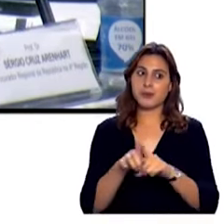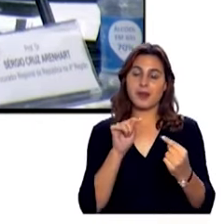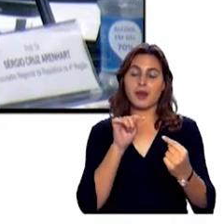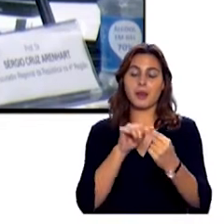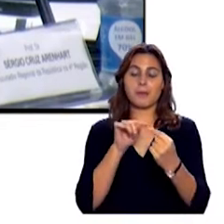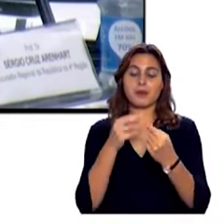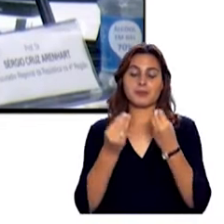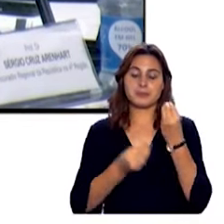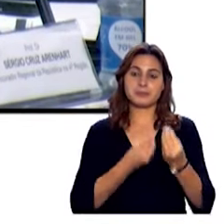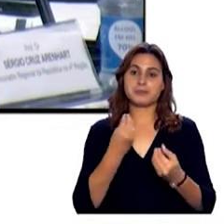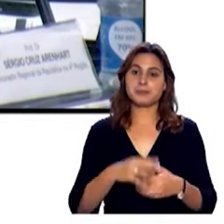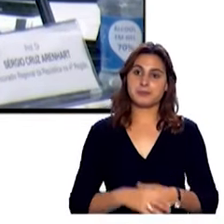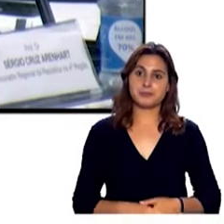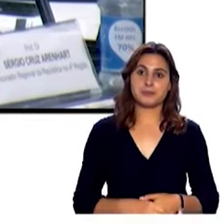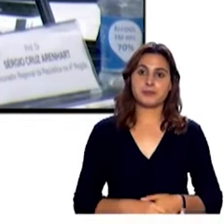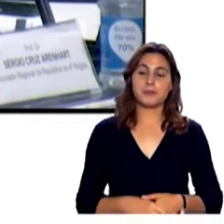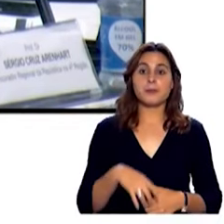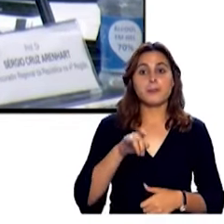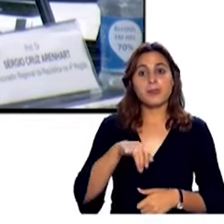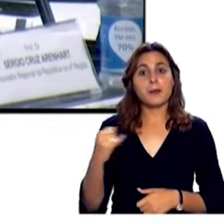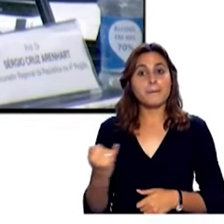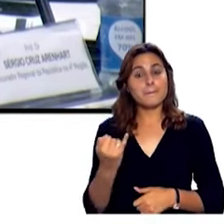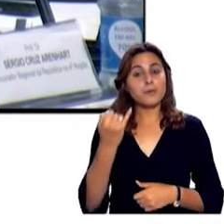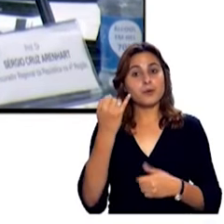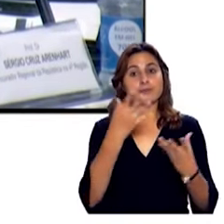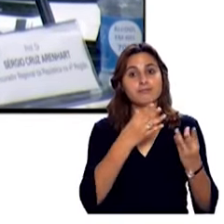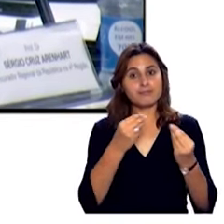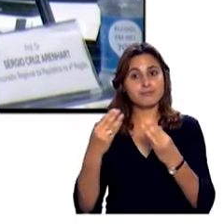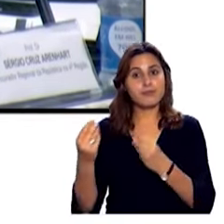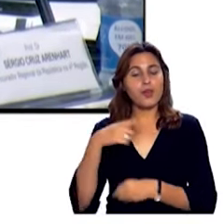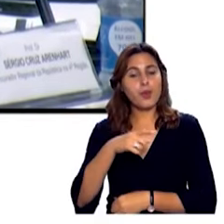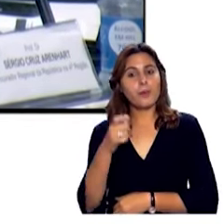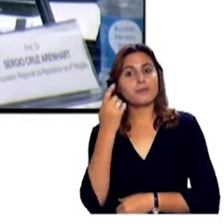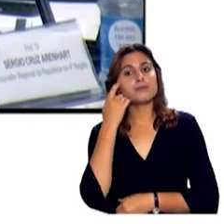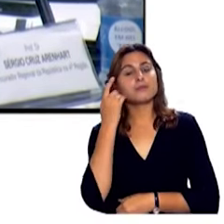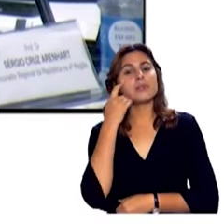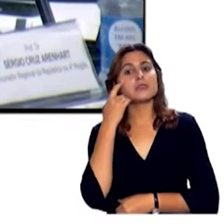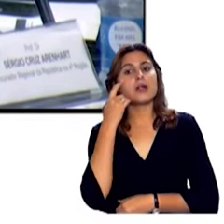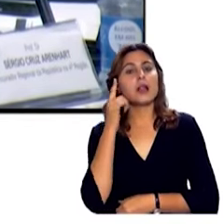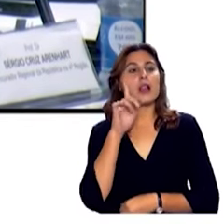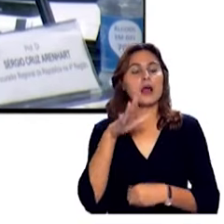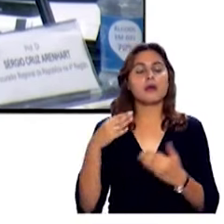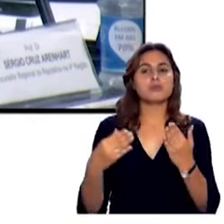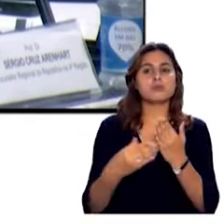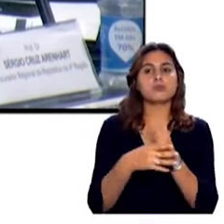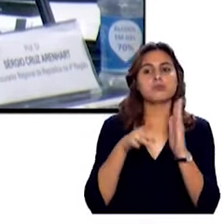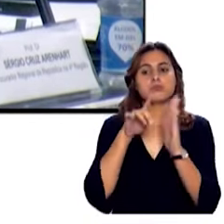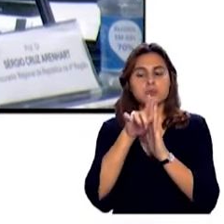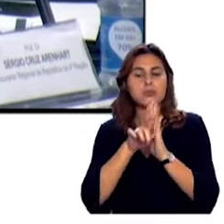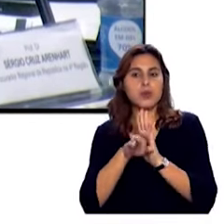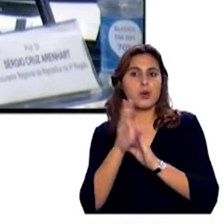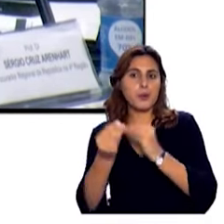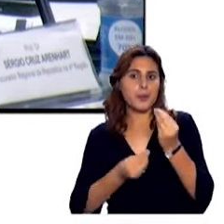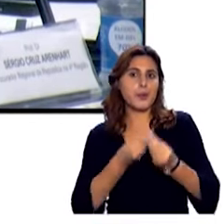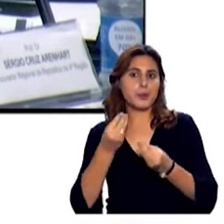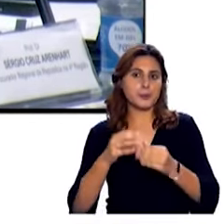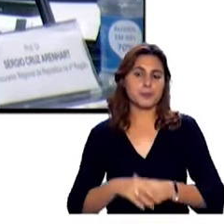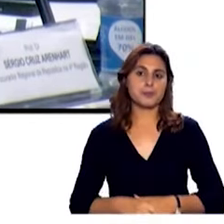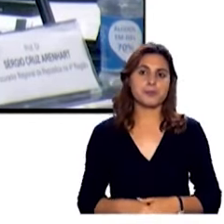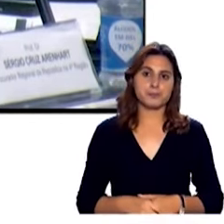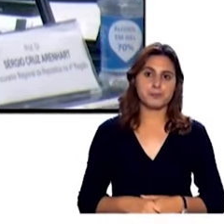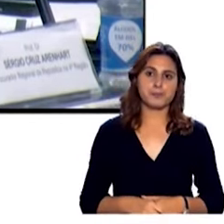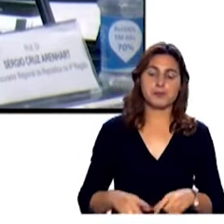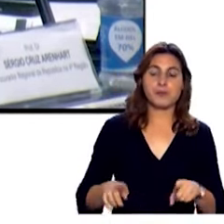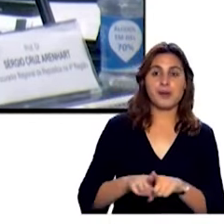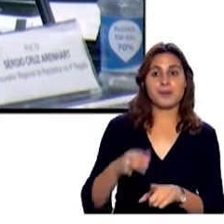daí Porque é muito importante mesmo que a gente pense na forma como esse filtro vai ser atuado e entenda Inclusive a